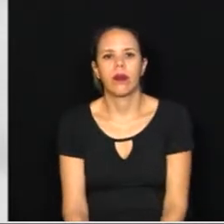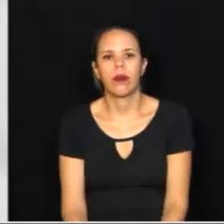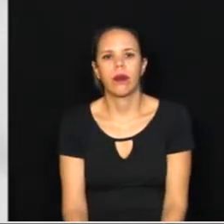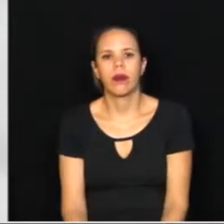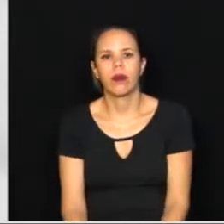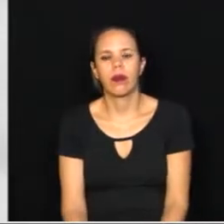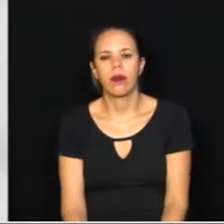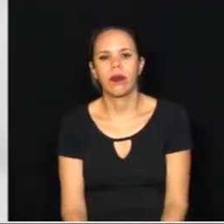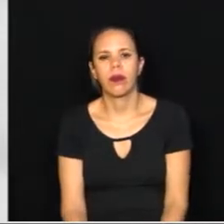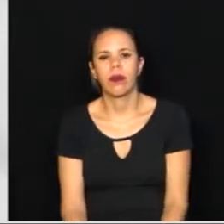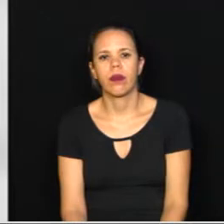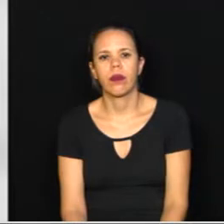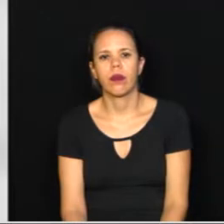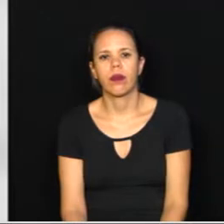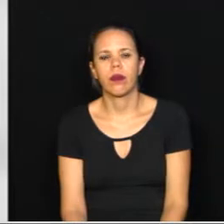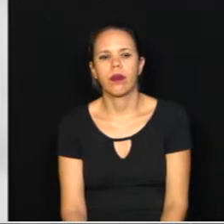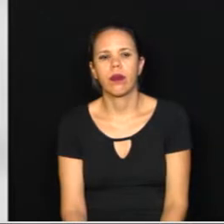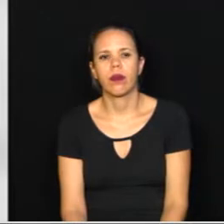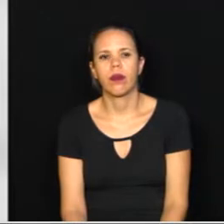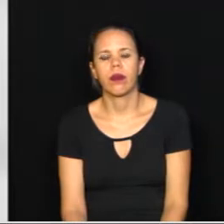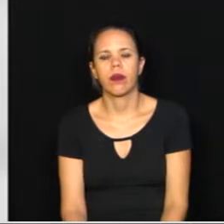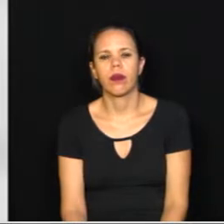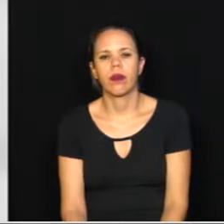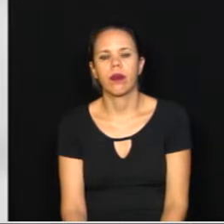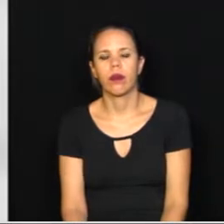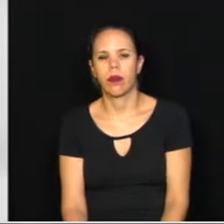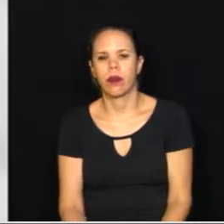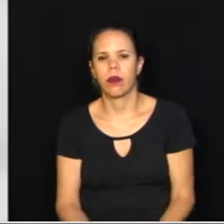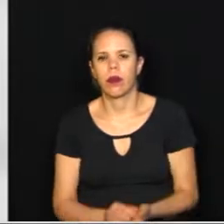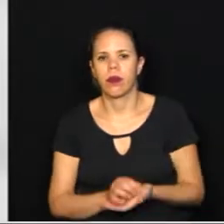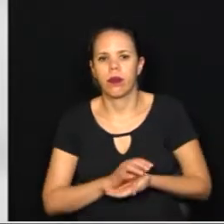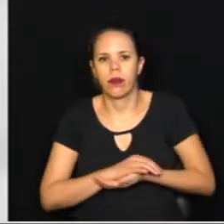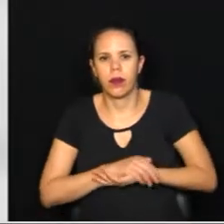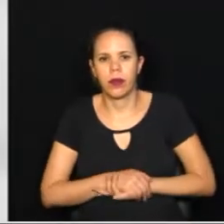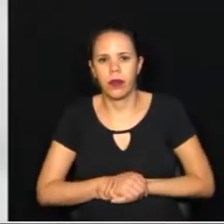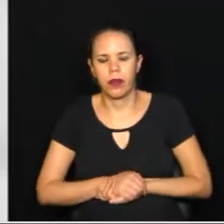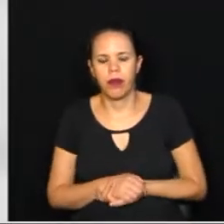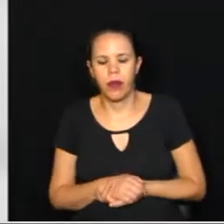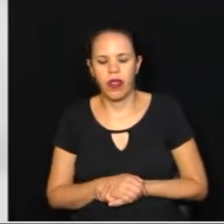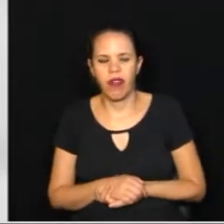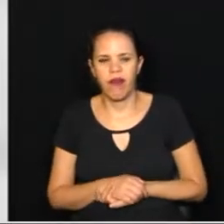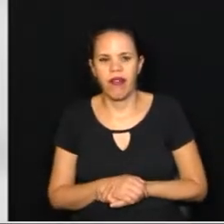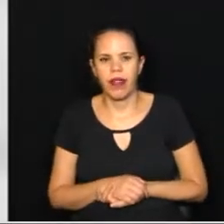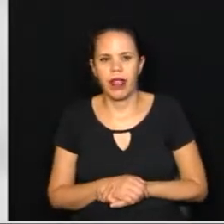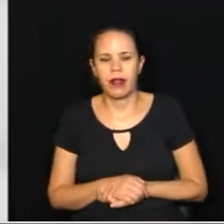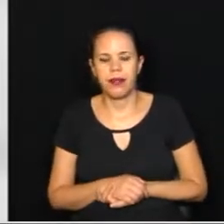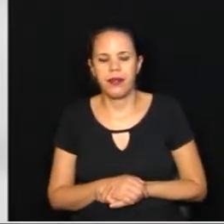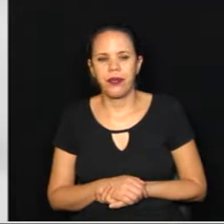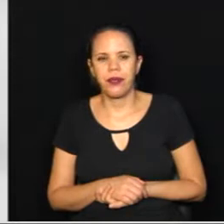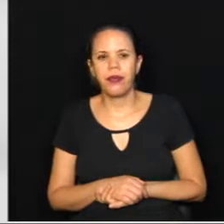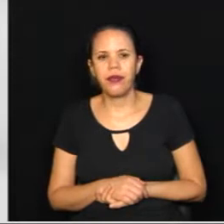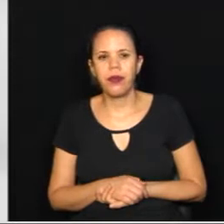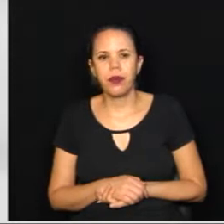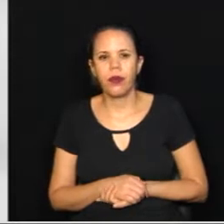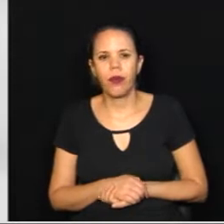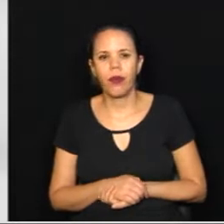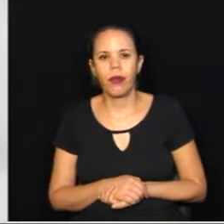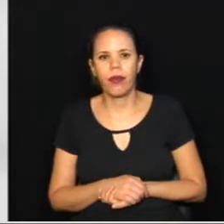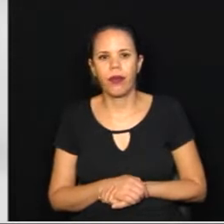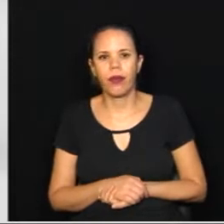Jardim Santa Genebra, o Capivari, que é no Jardim Capivari mesmo. Temos ainda o Santo Antônio, que fica no Parque Vista